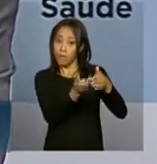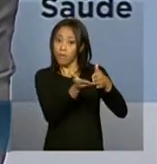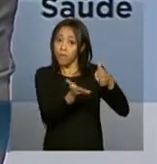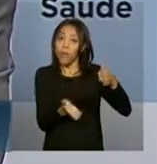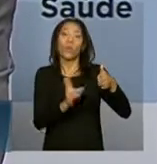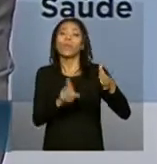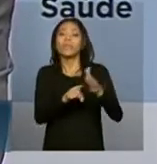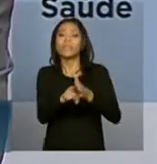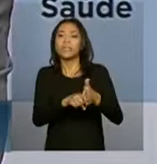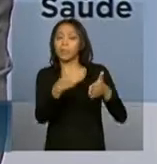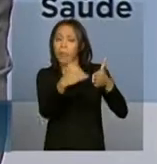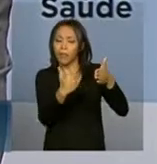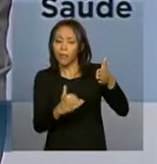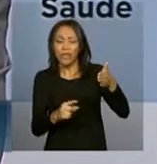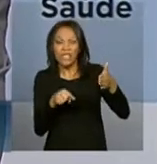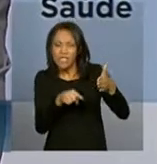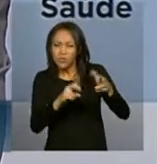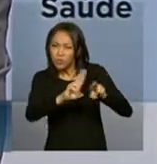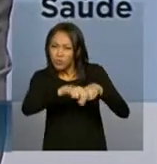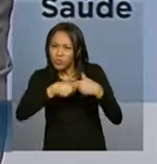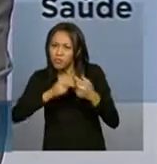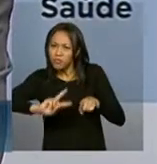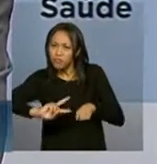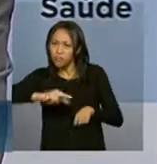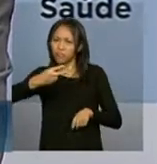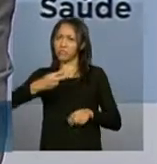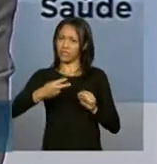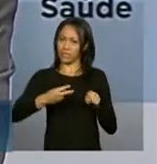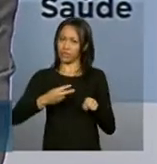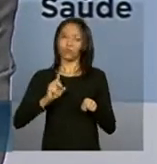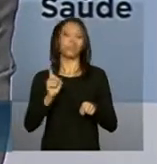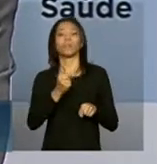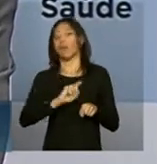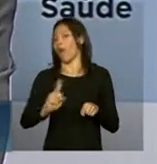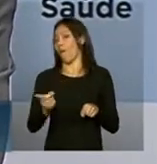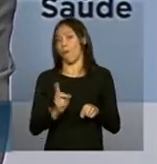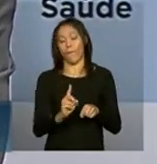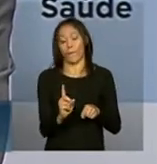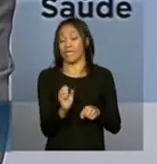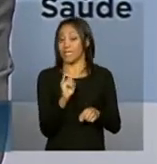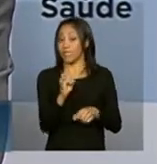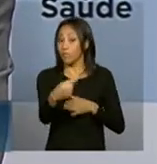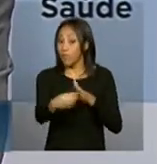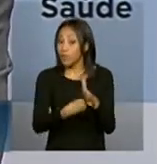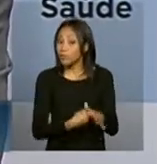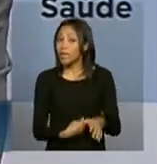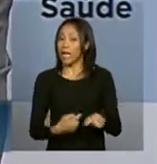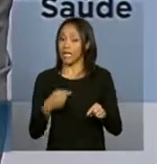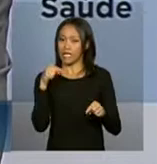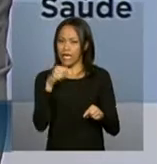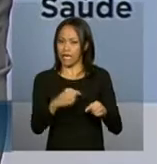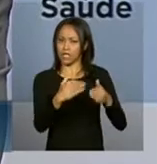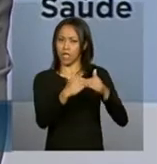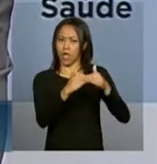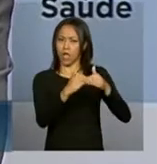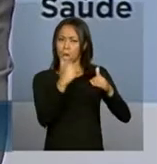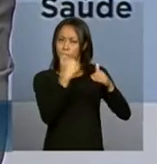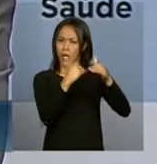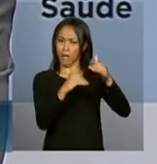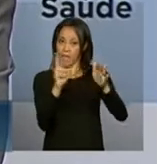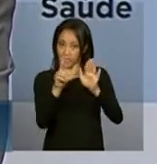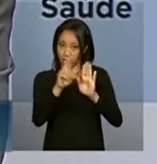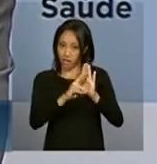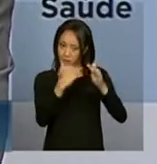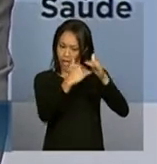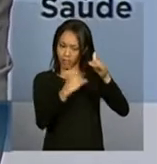nunca foi o principal motivo de impactar no custo. Então, se perguntar se essa ampliação do rol de procedimentos